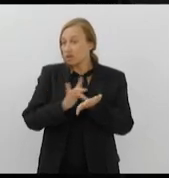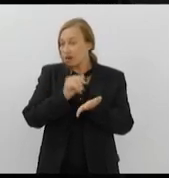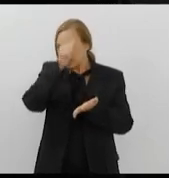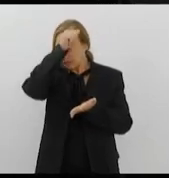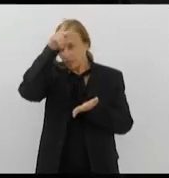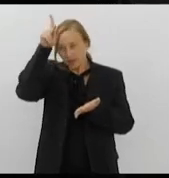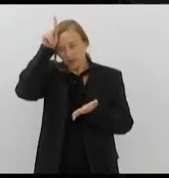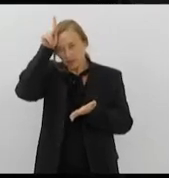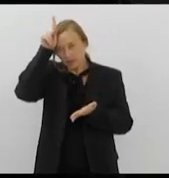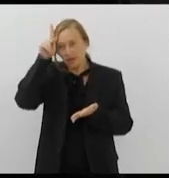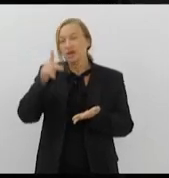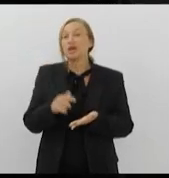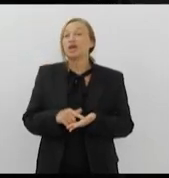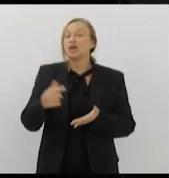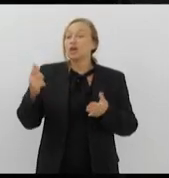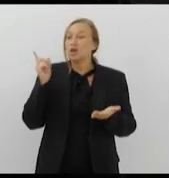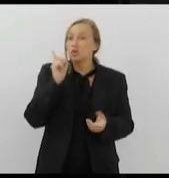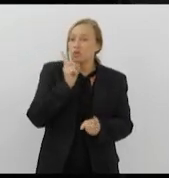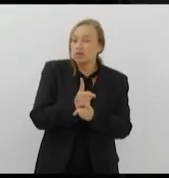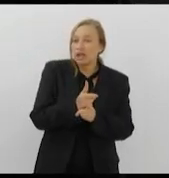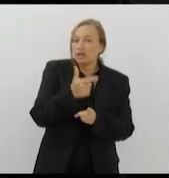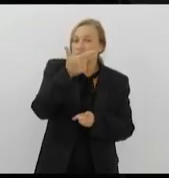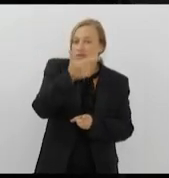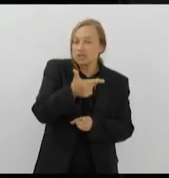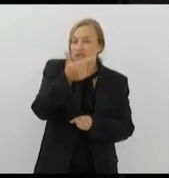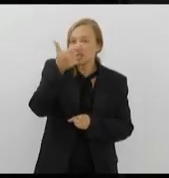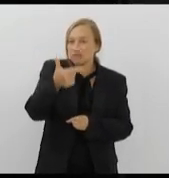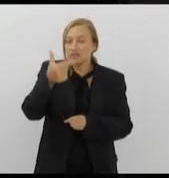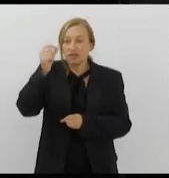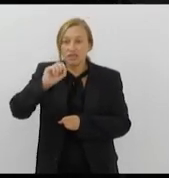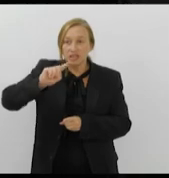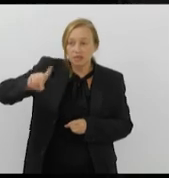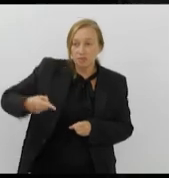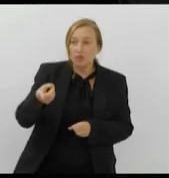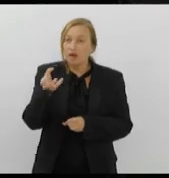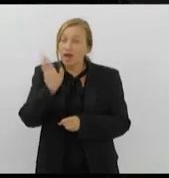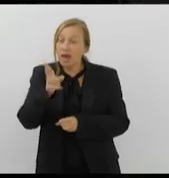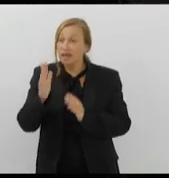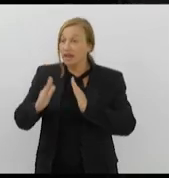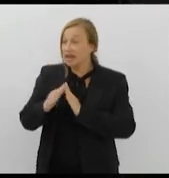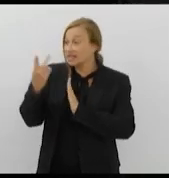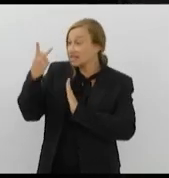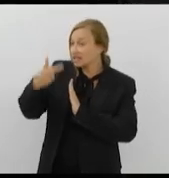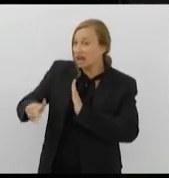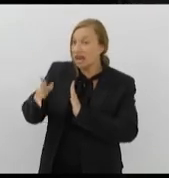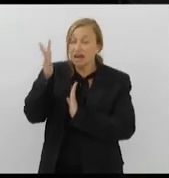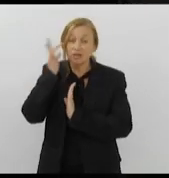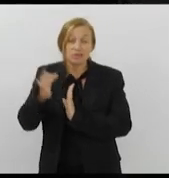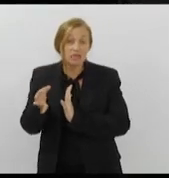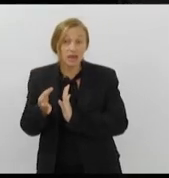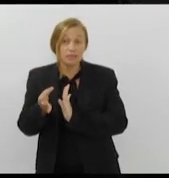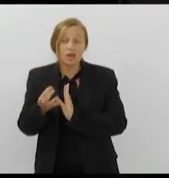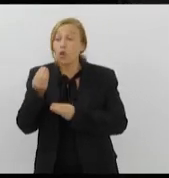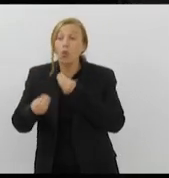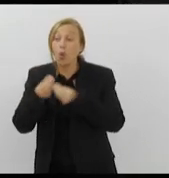encontraram 220 mil reais na casa da prefeita, que ela não soube explicar a origem desse